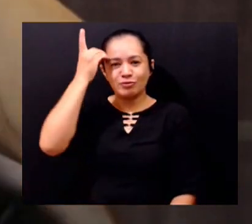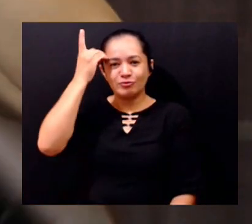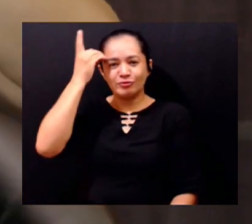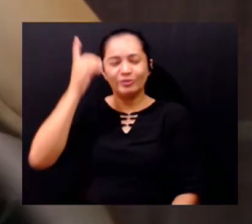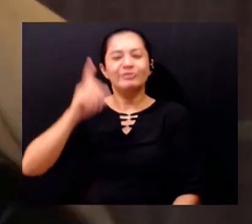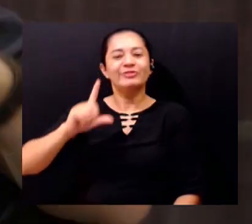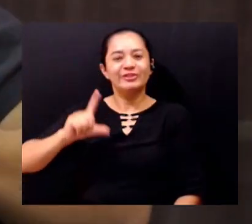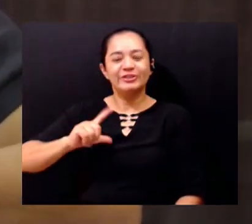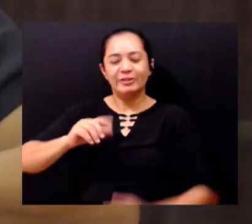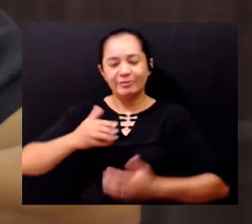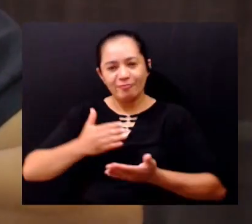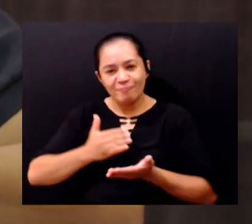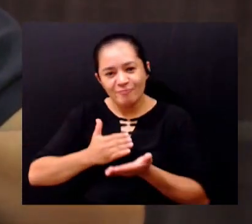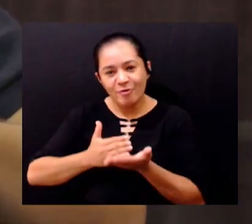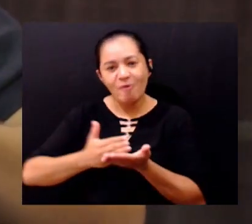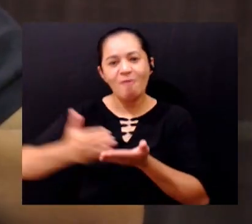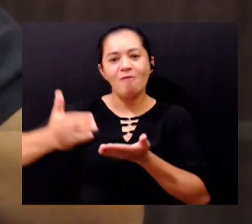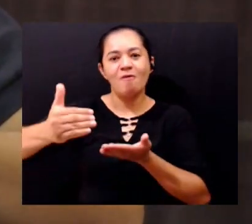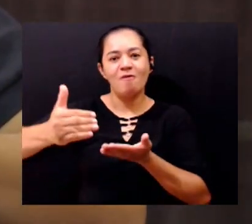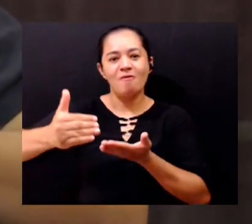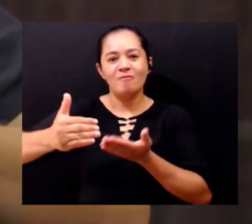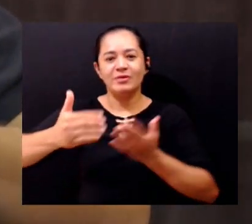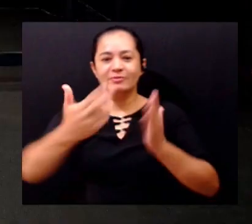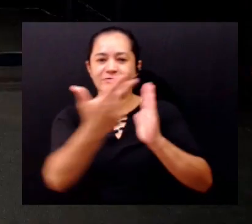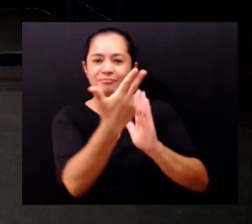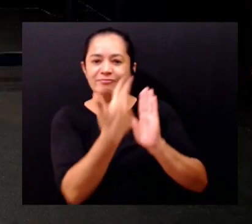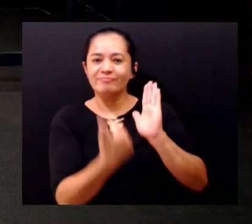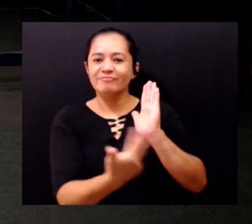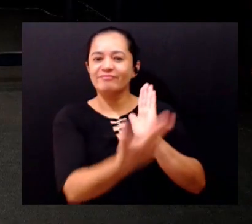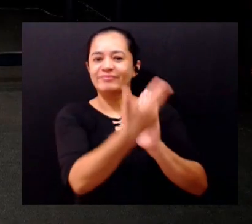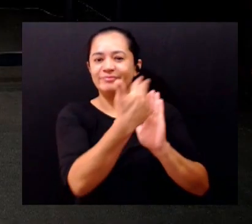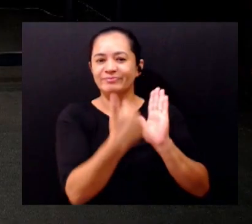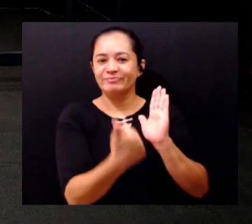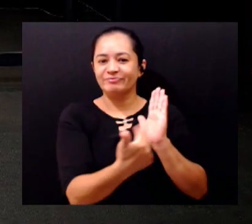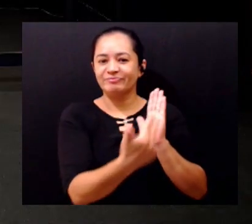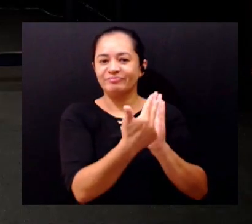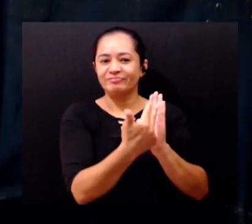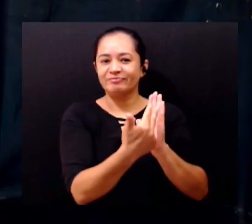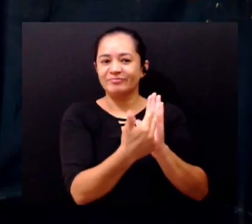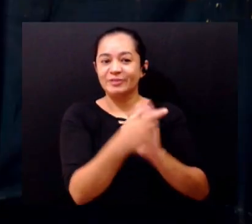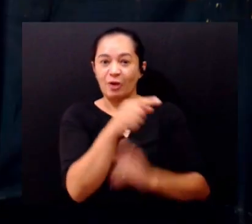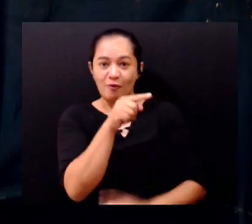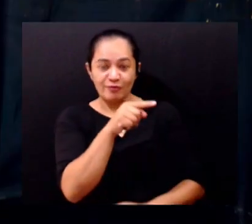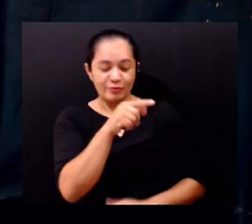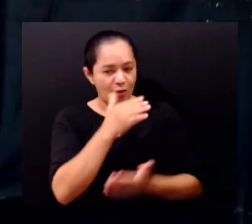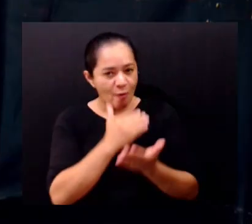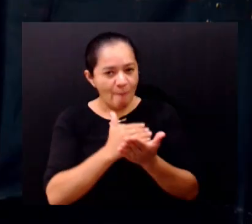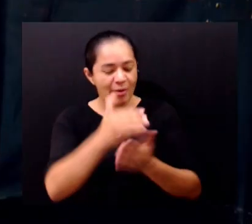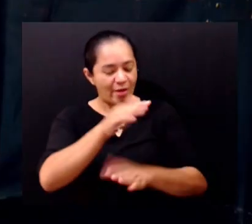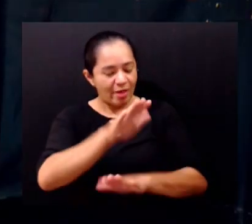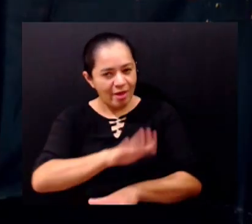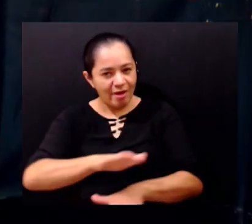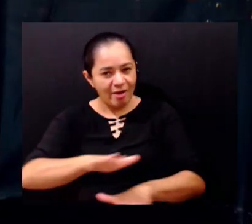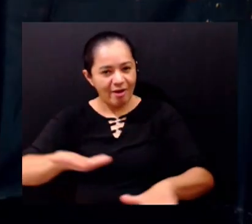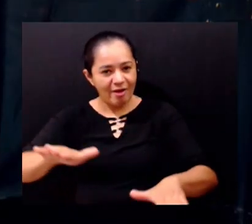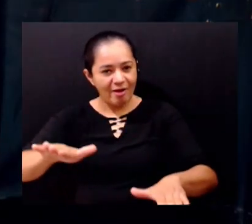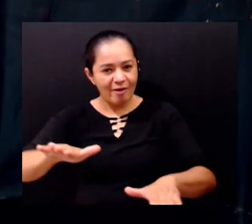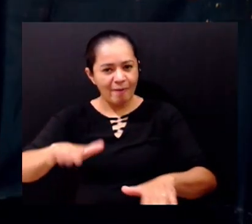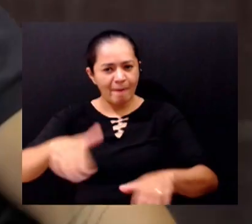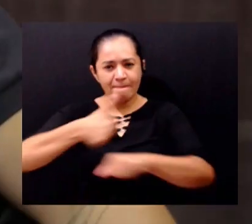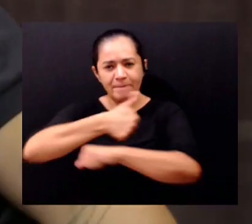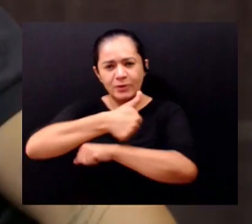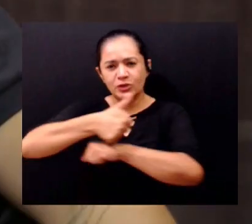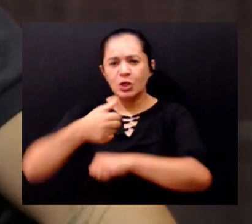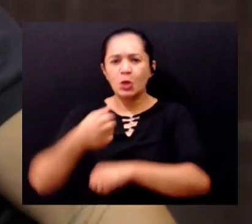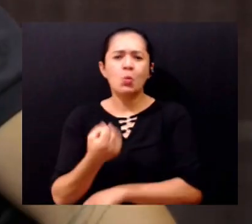iniciei nos desenhos, né? Isso bom, desde criança. Você profissionalmente está trabalhando há quanto tempo?